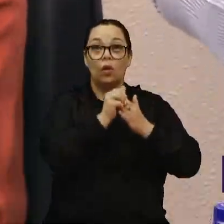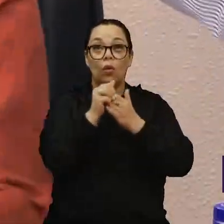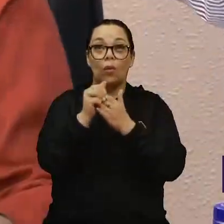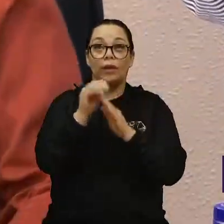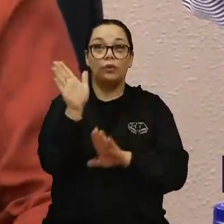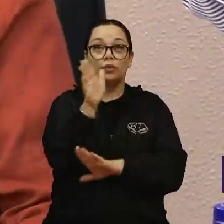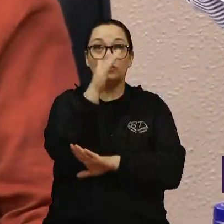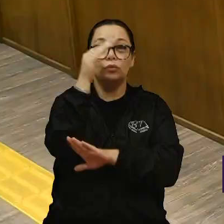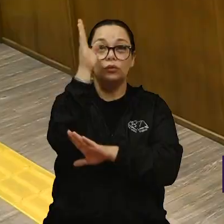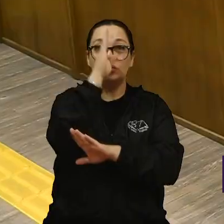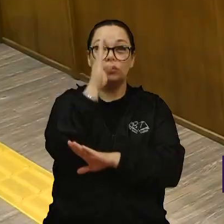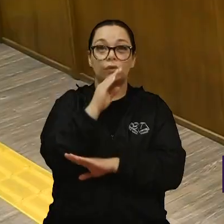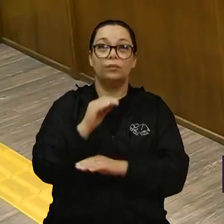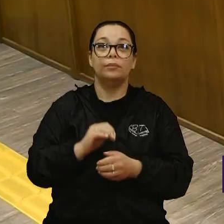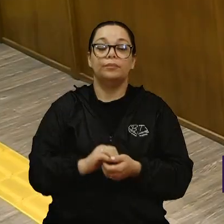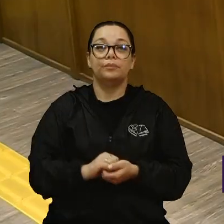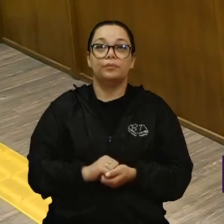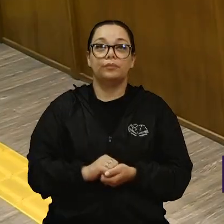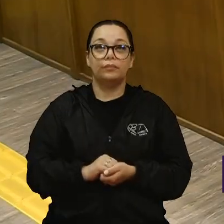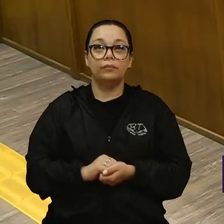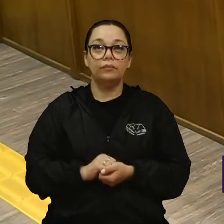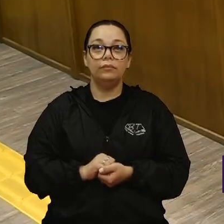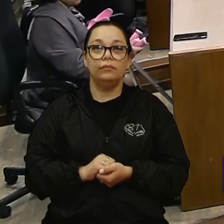o hino nacional brasileiro.